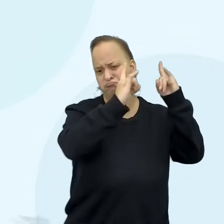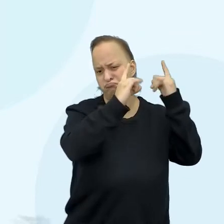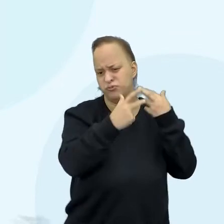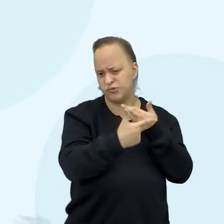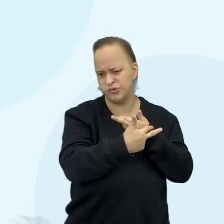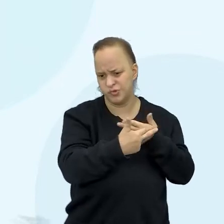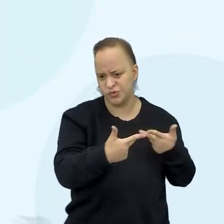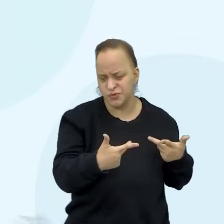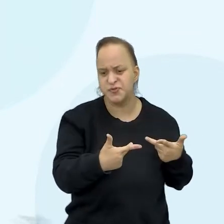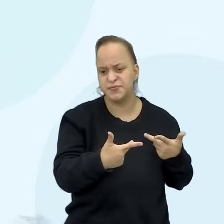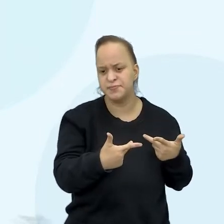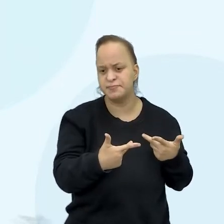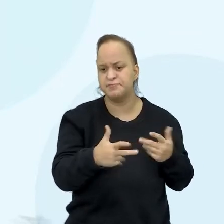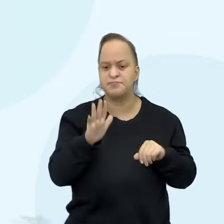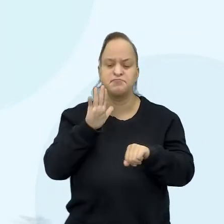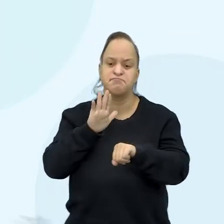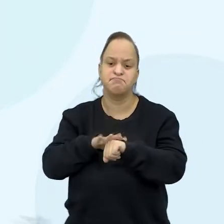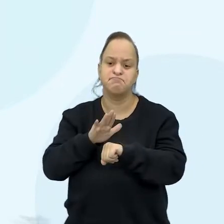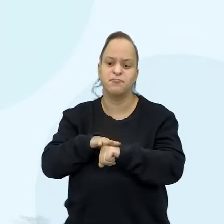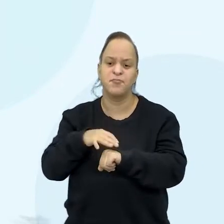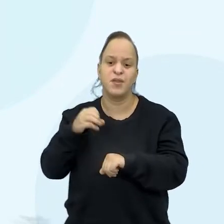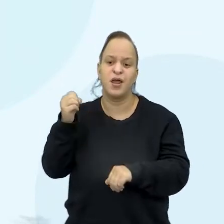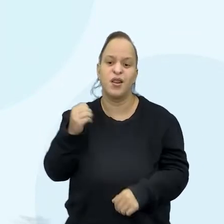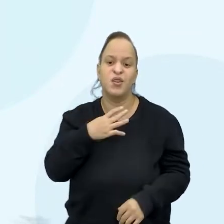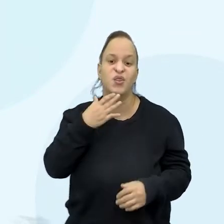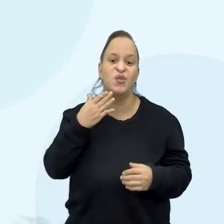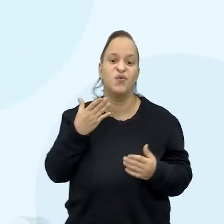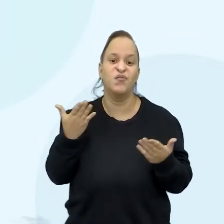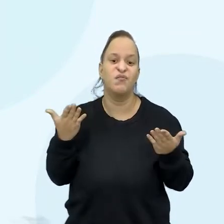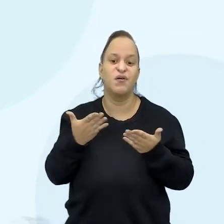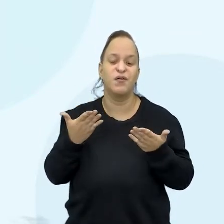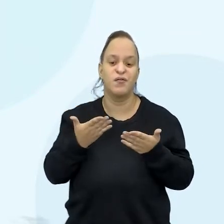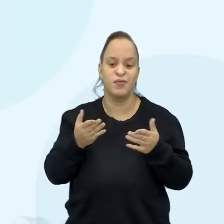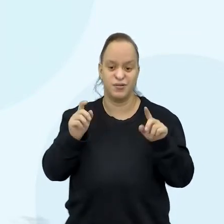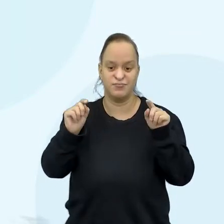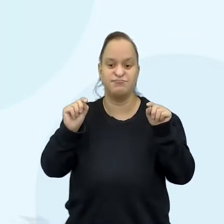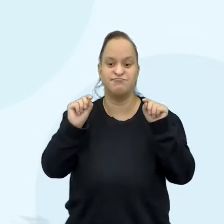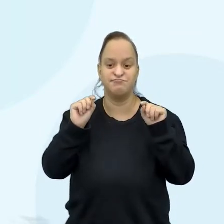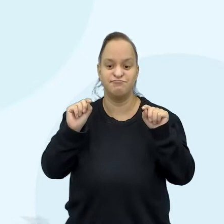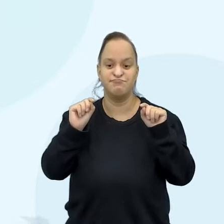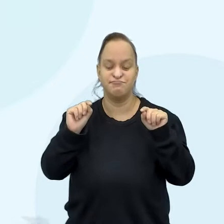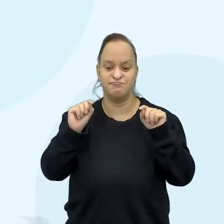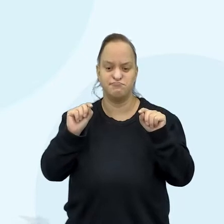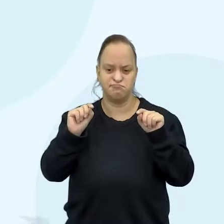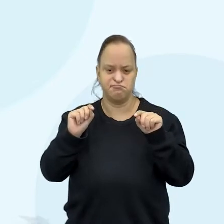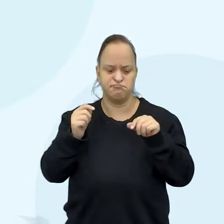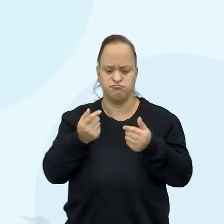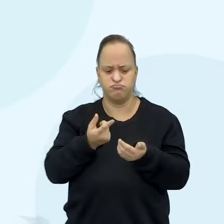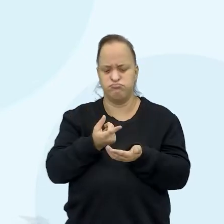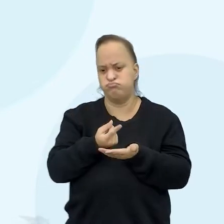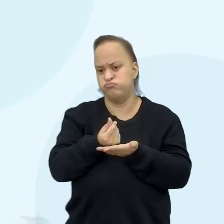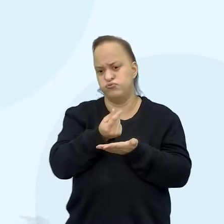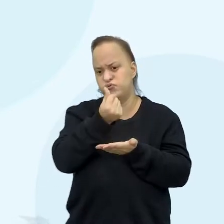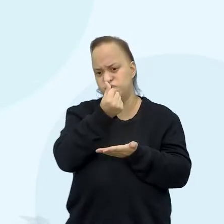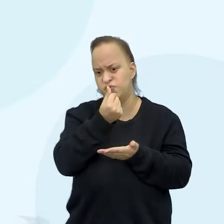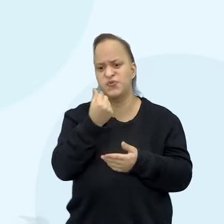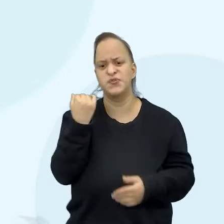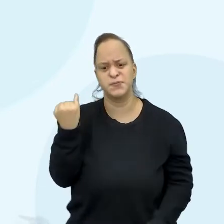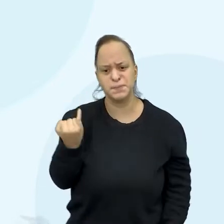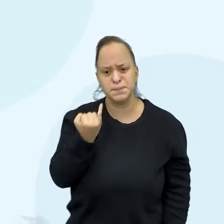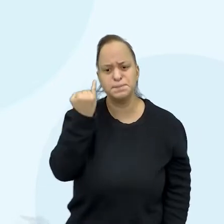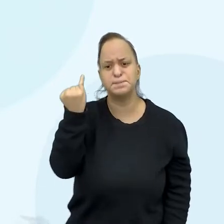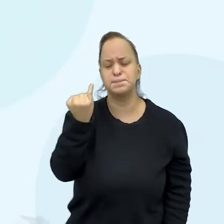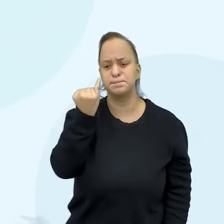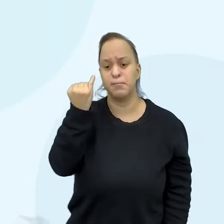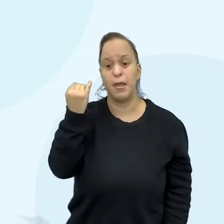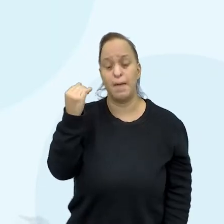nova maneira de produzir, né, em que as relações de propriedade são supervalorizadas no capitalismo, passa a